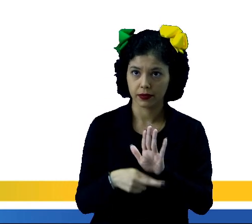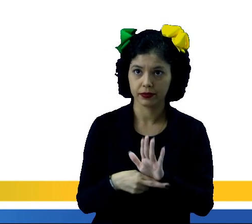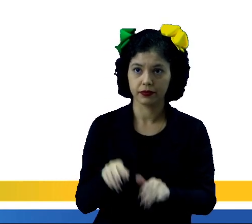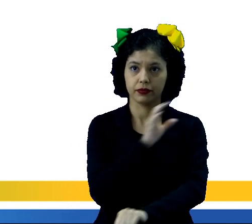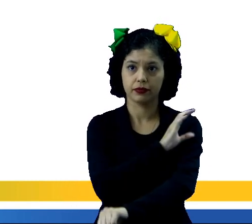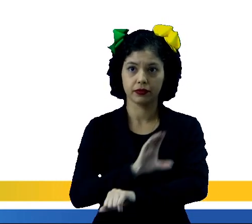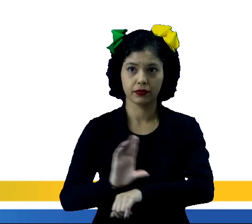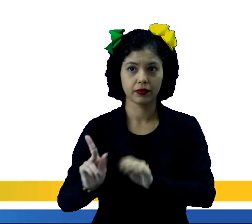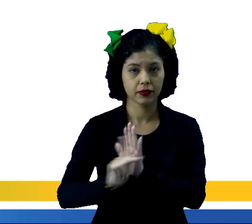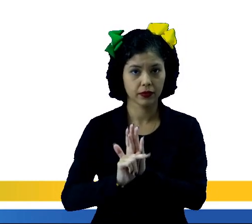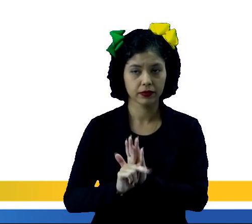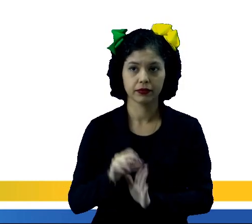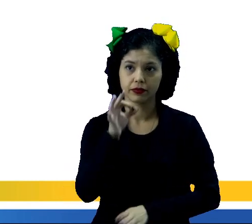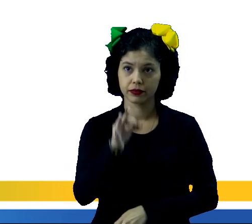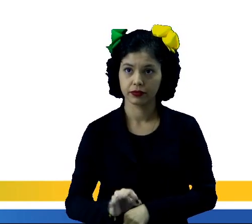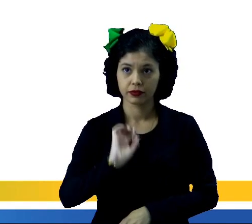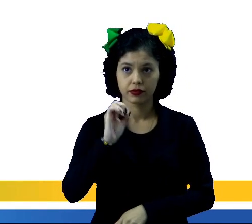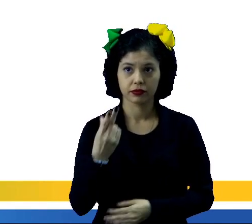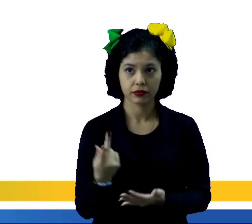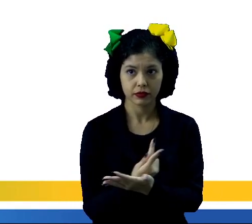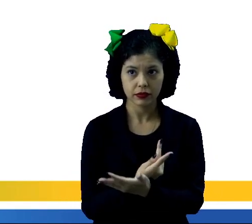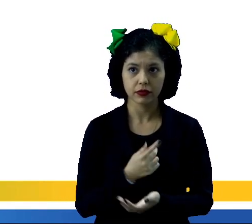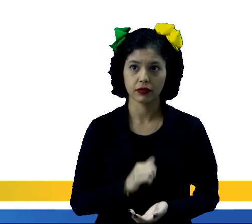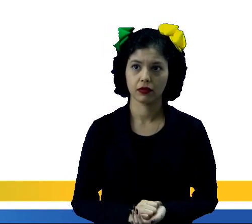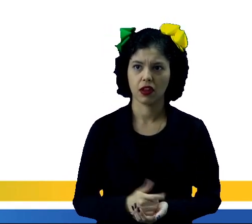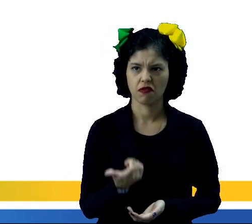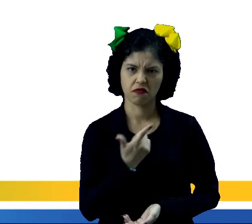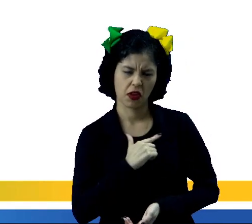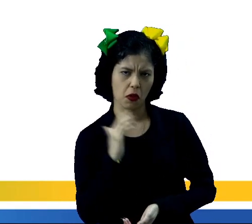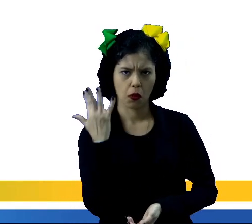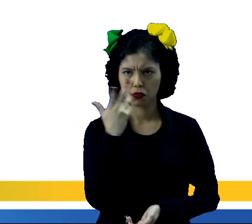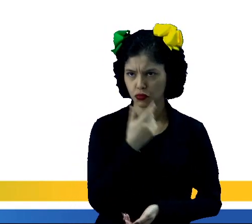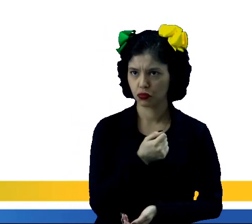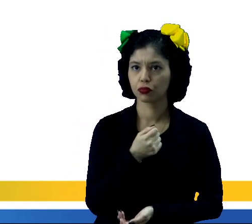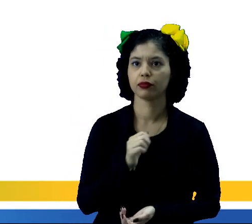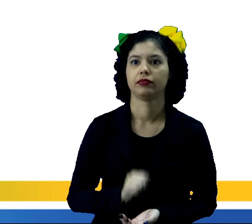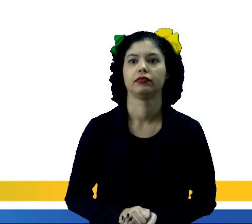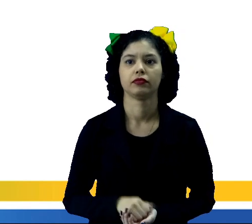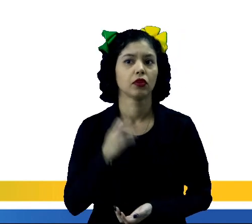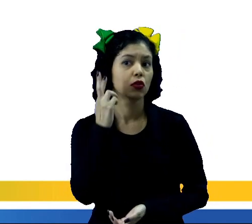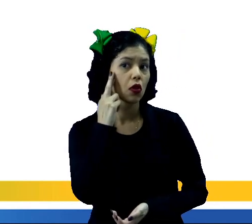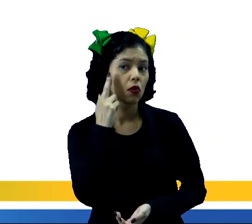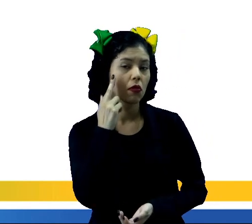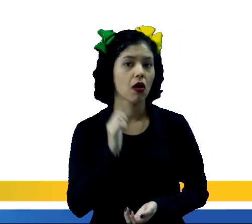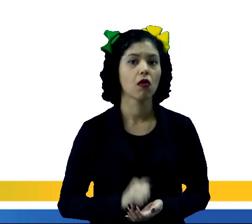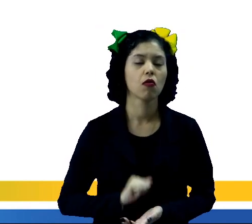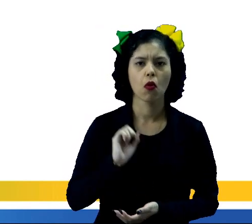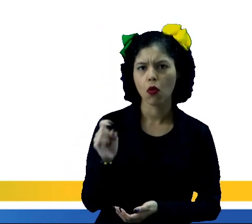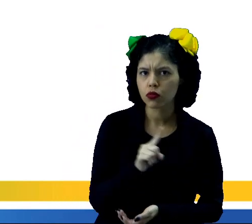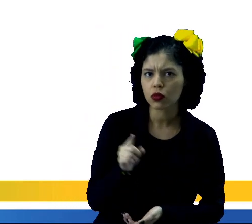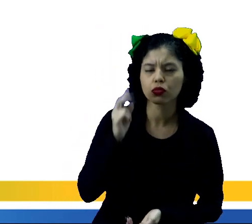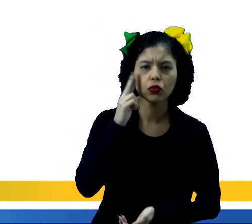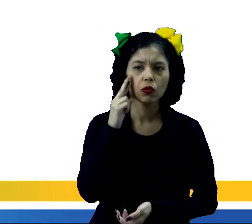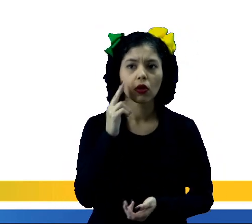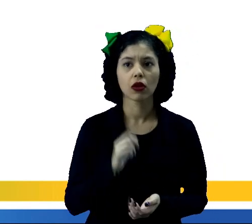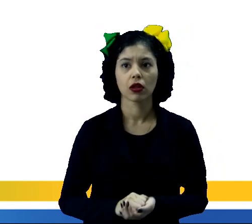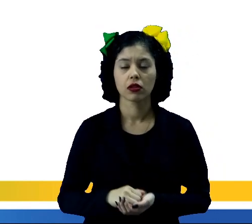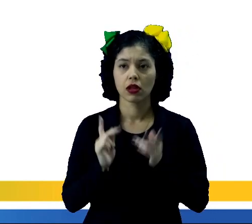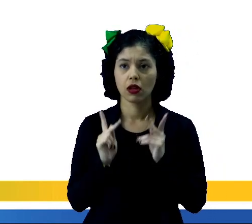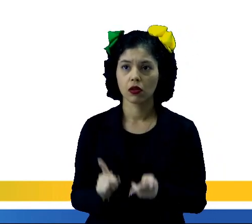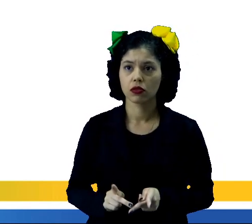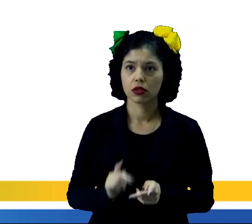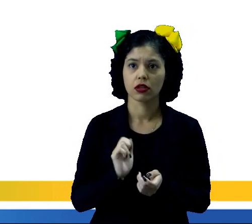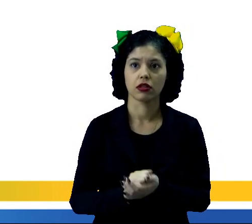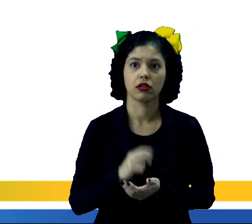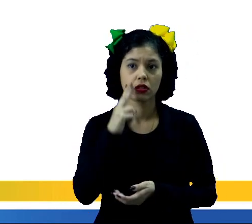culturais próprios, como certo ou errado, feio ou bonito, normal ou anormal, os comportamentos e